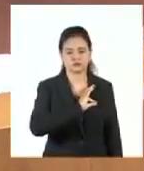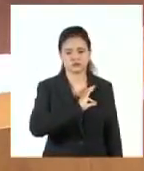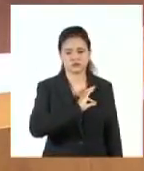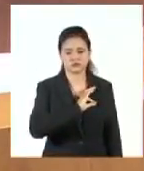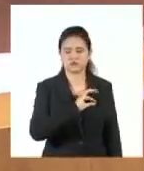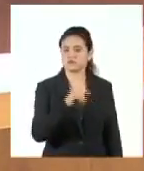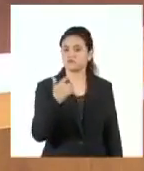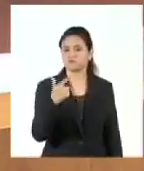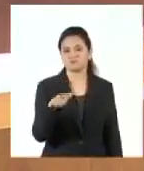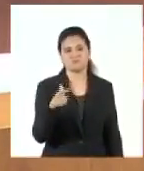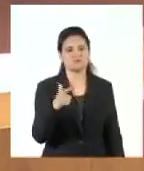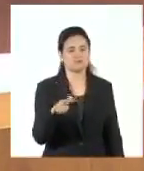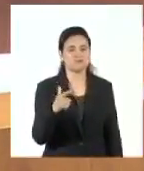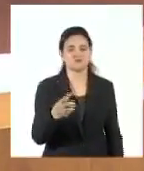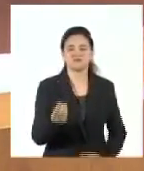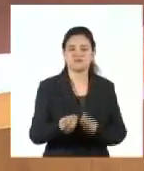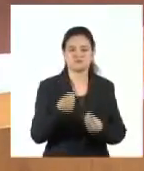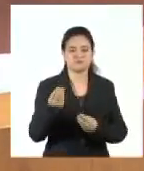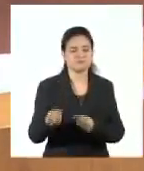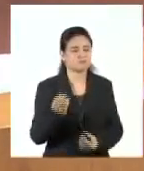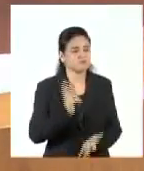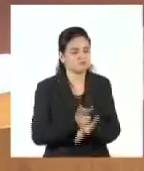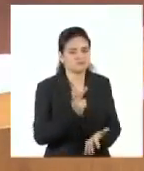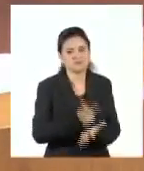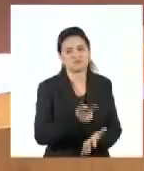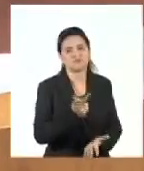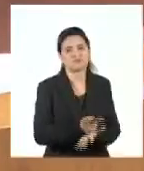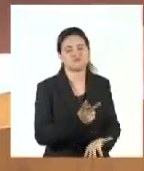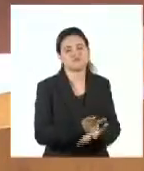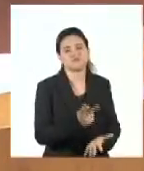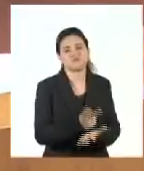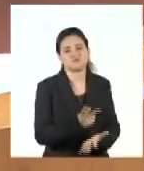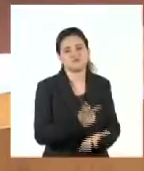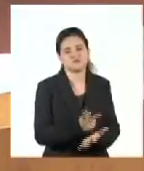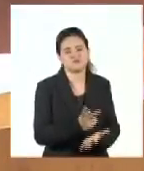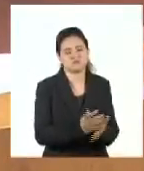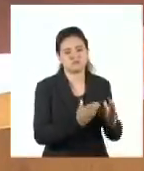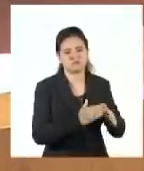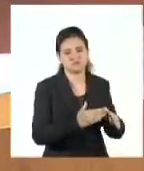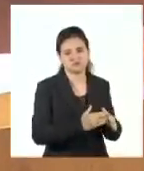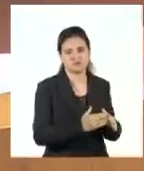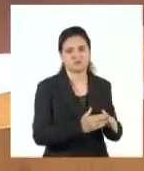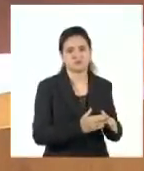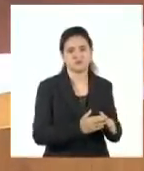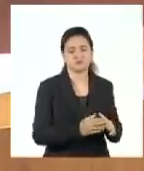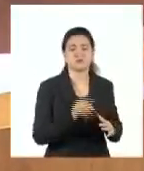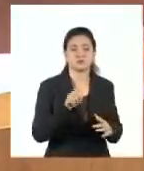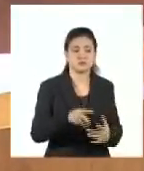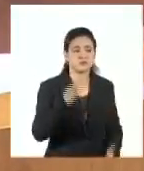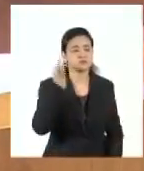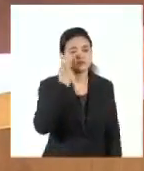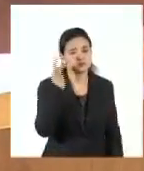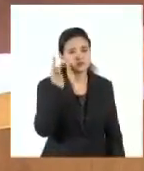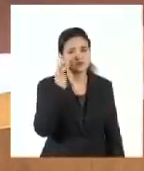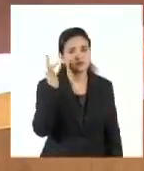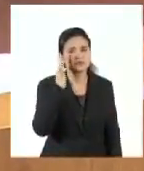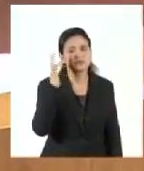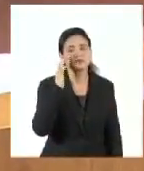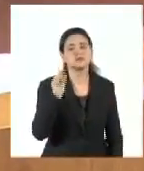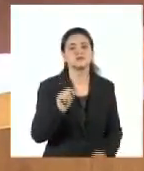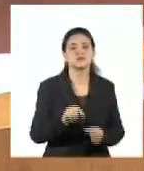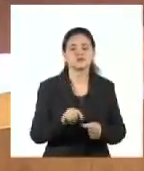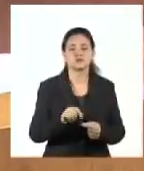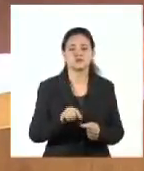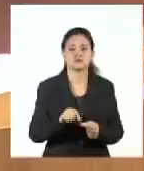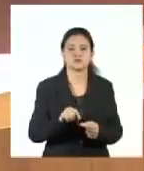de permanência fora de seus locais de moradia. Foi ele quem mandou sua bancada aqui